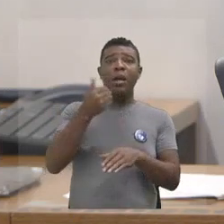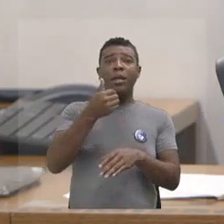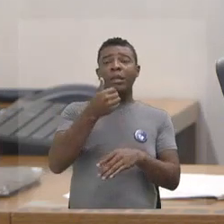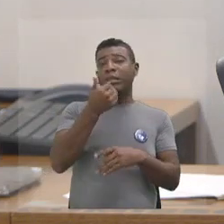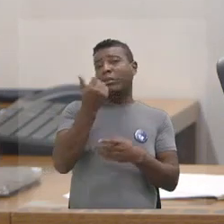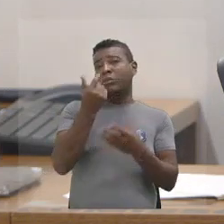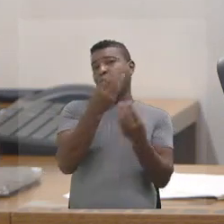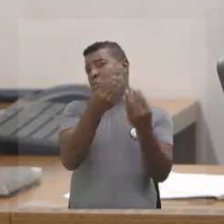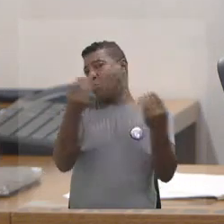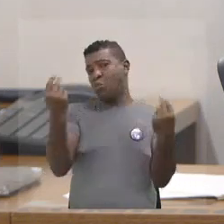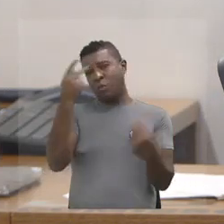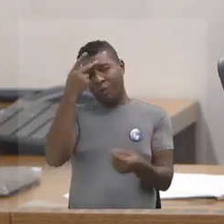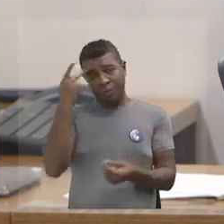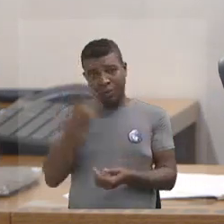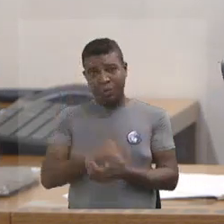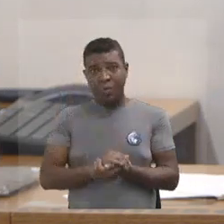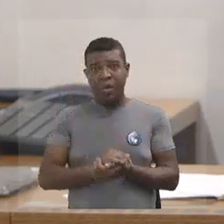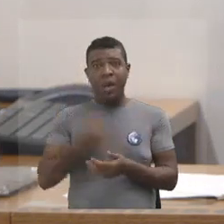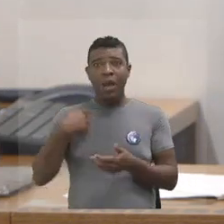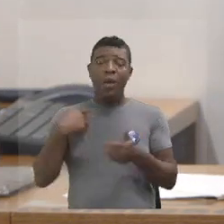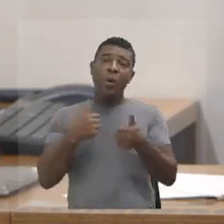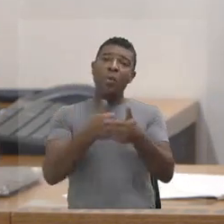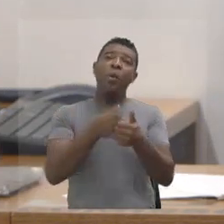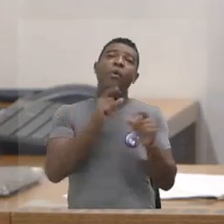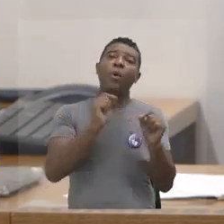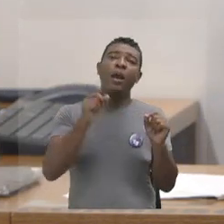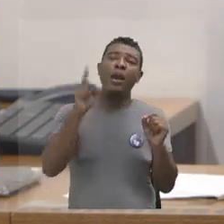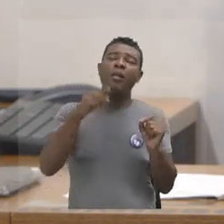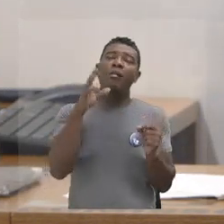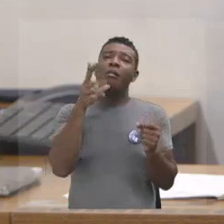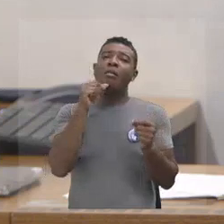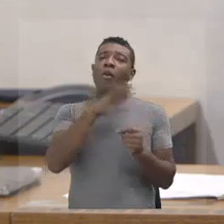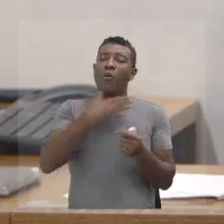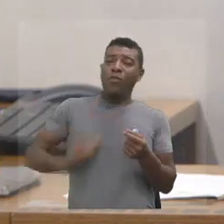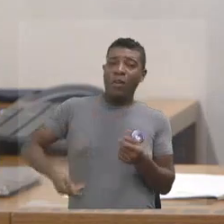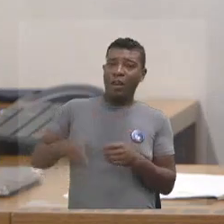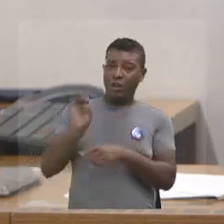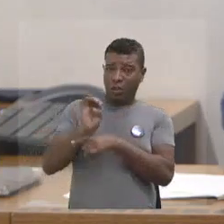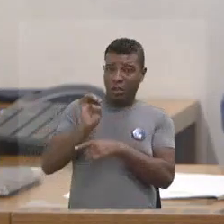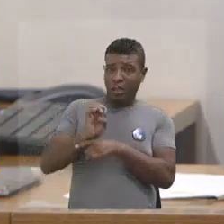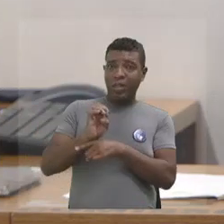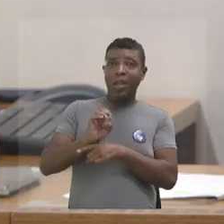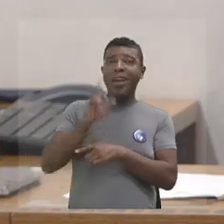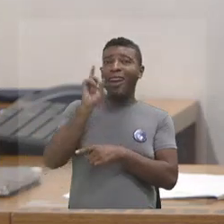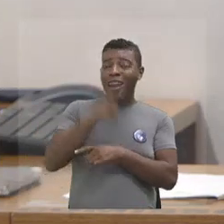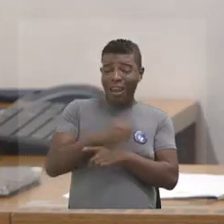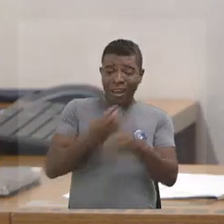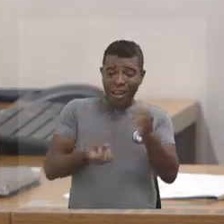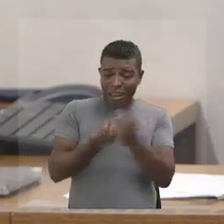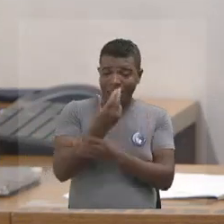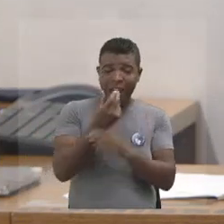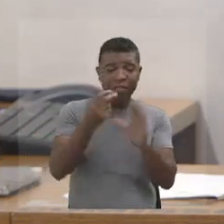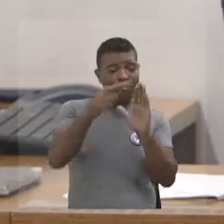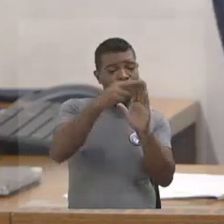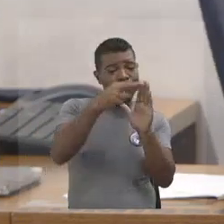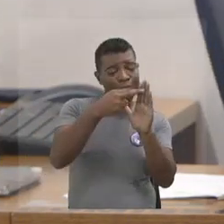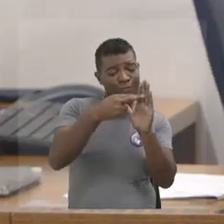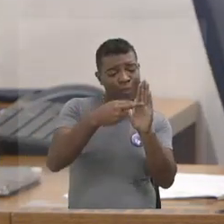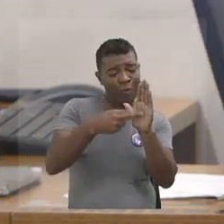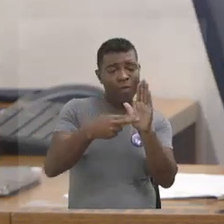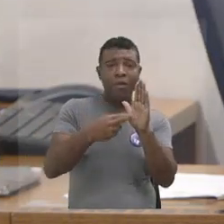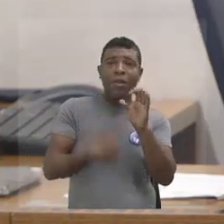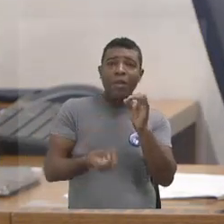2022 foi a grande demora do Governo do Estado na regulamentação de pontos que eram essenciais